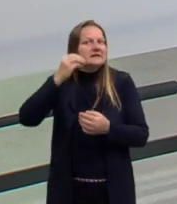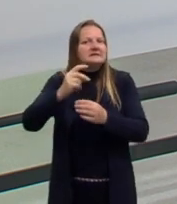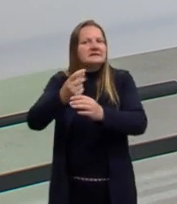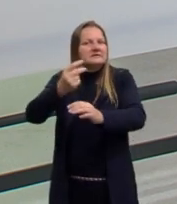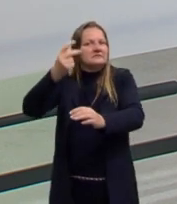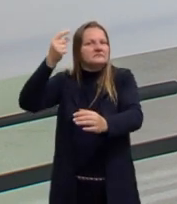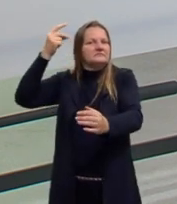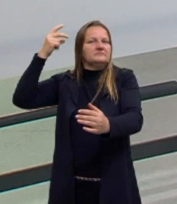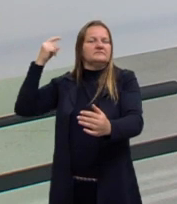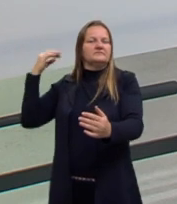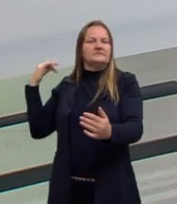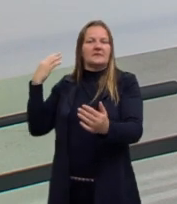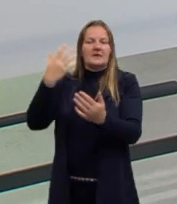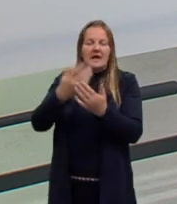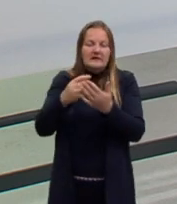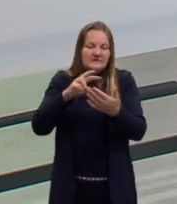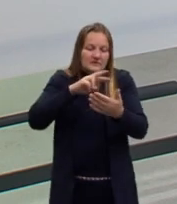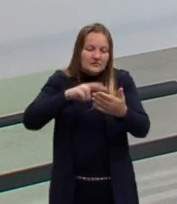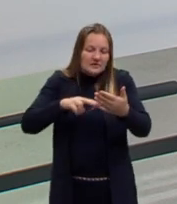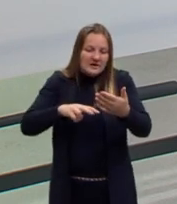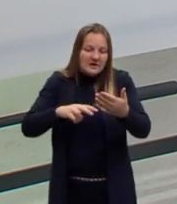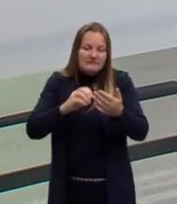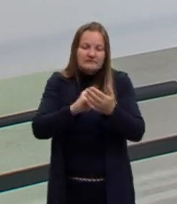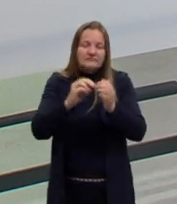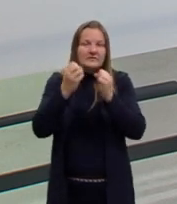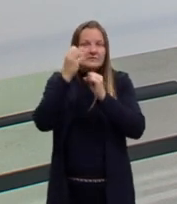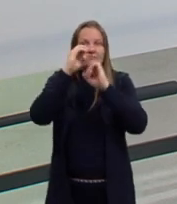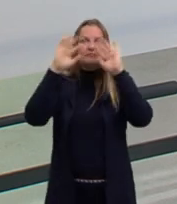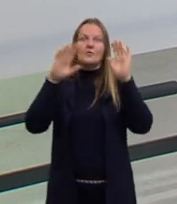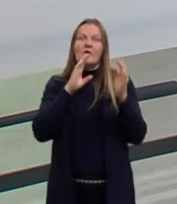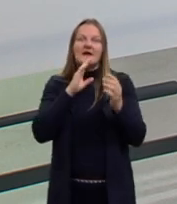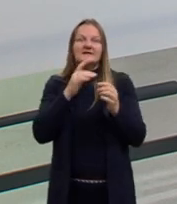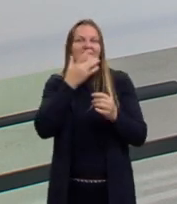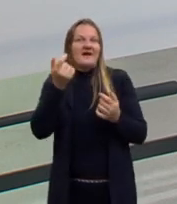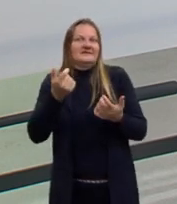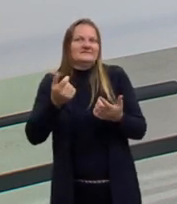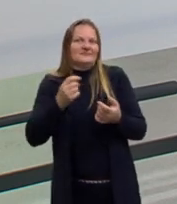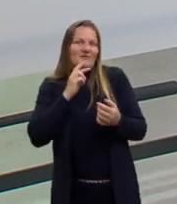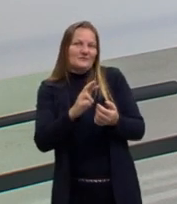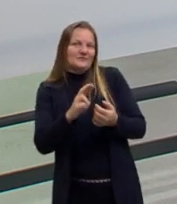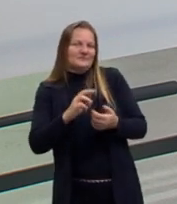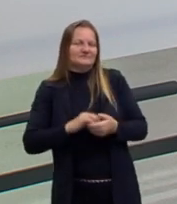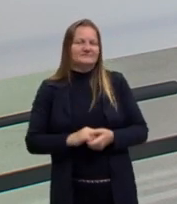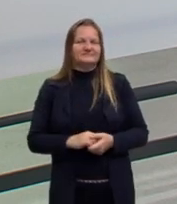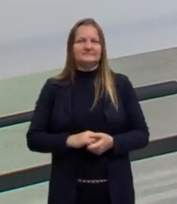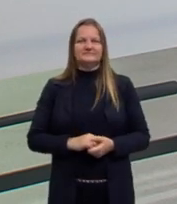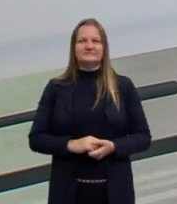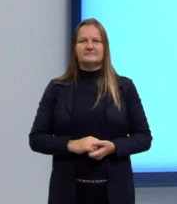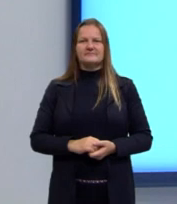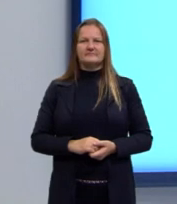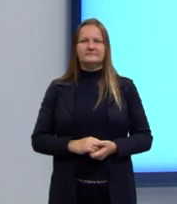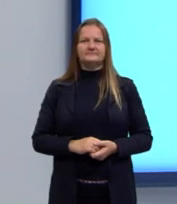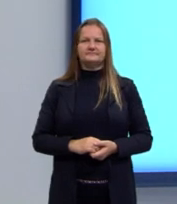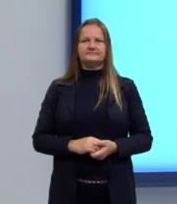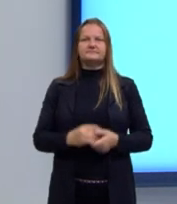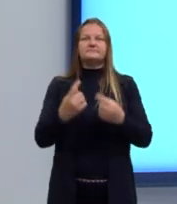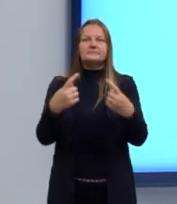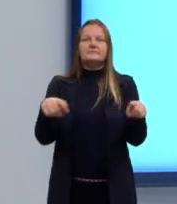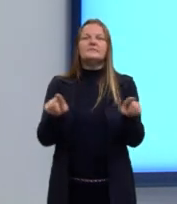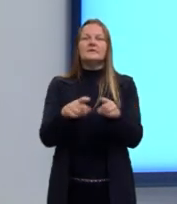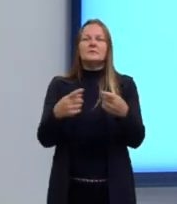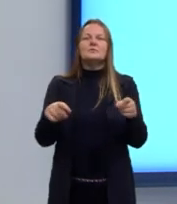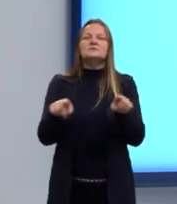ela é uma interpretação que até sem conhecer a música eu consigo responder a música